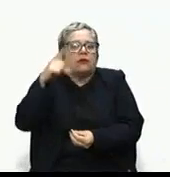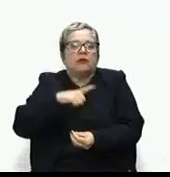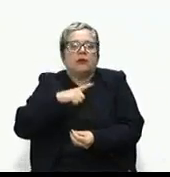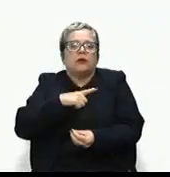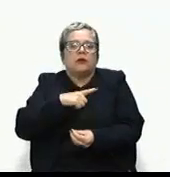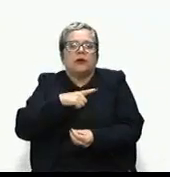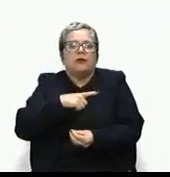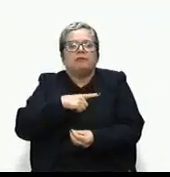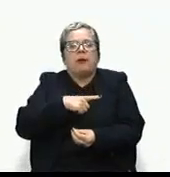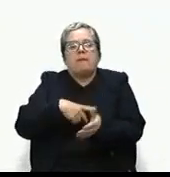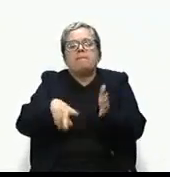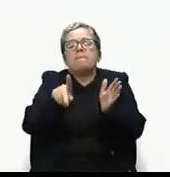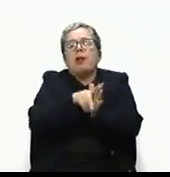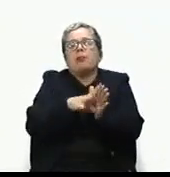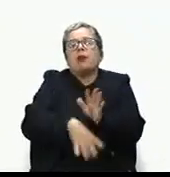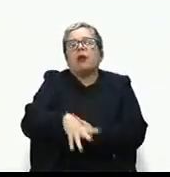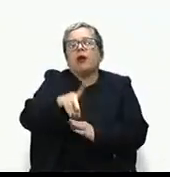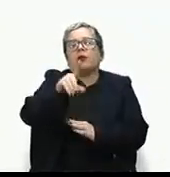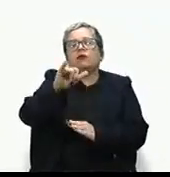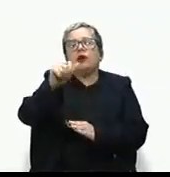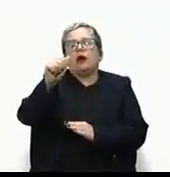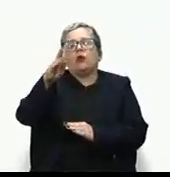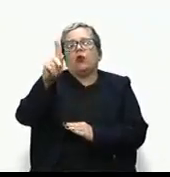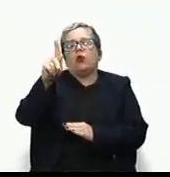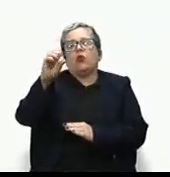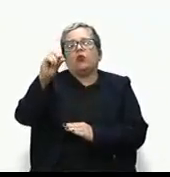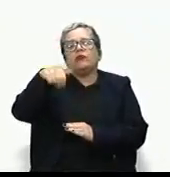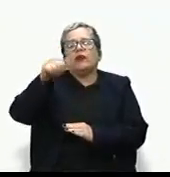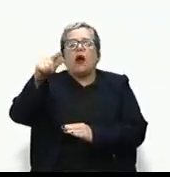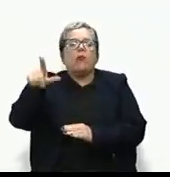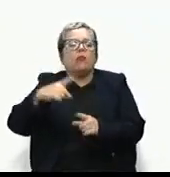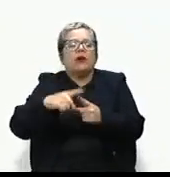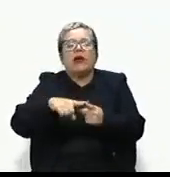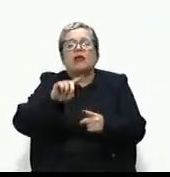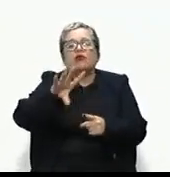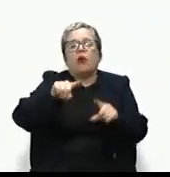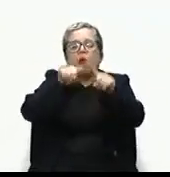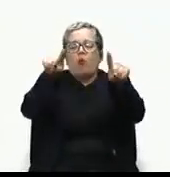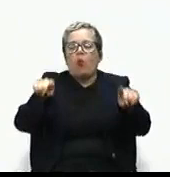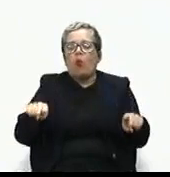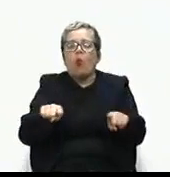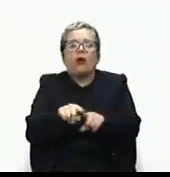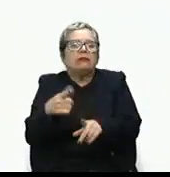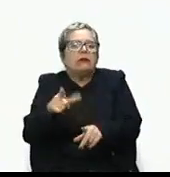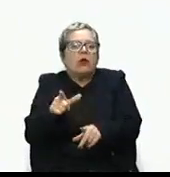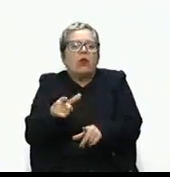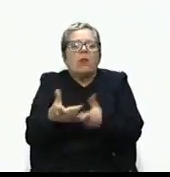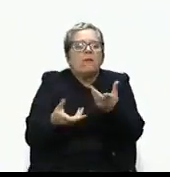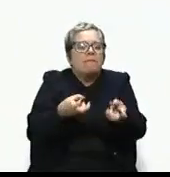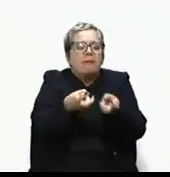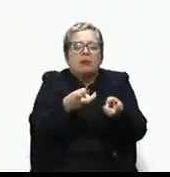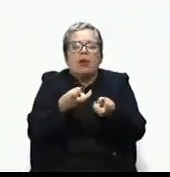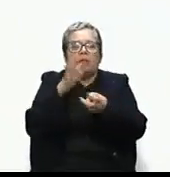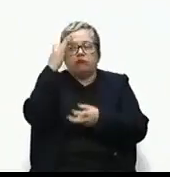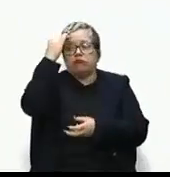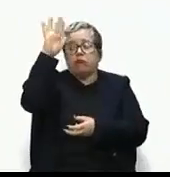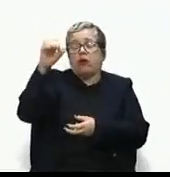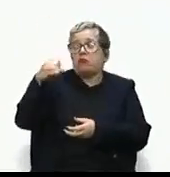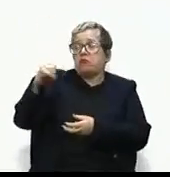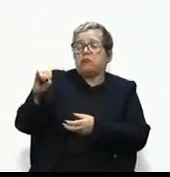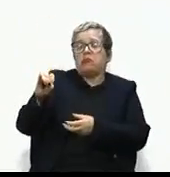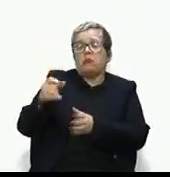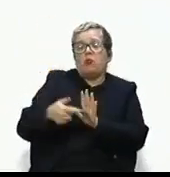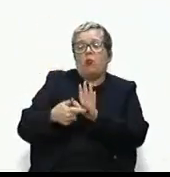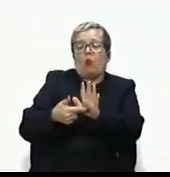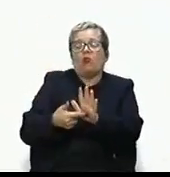diagonais, porque diagonais é só para matrizes quadradas. Eu não conseguiria destacar uma principal. Por exemplo, se eu traçasse aqui nessa